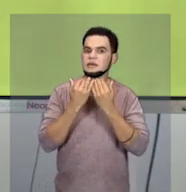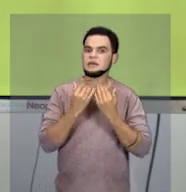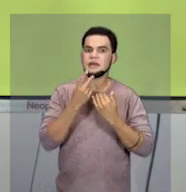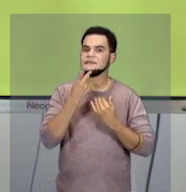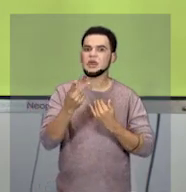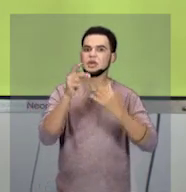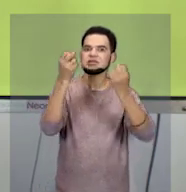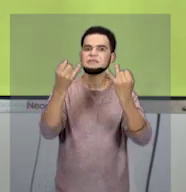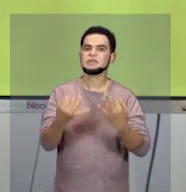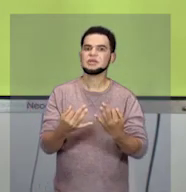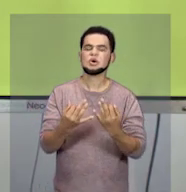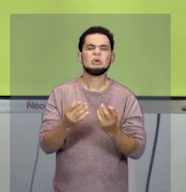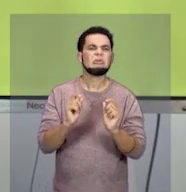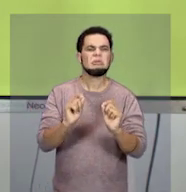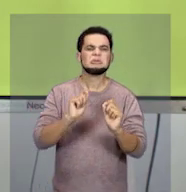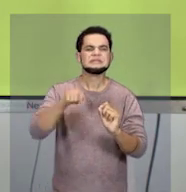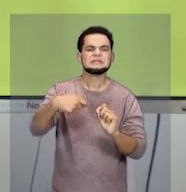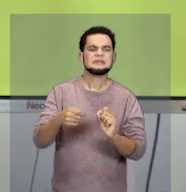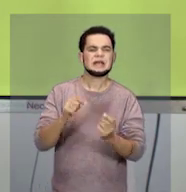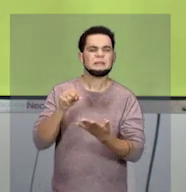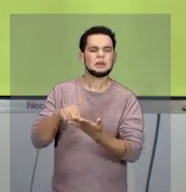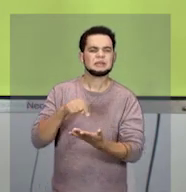desse joystick faz.